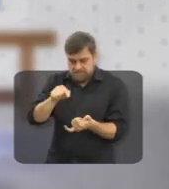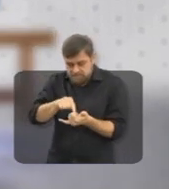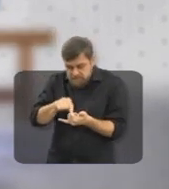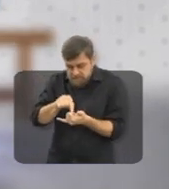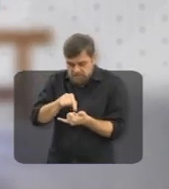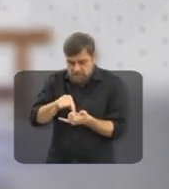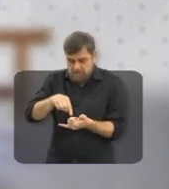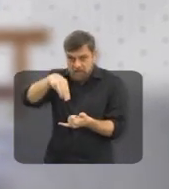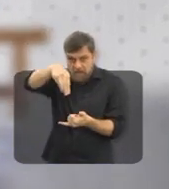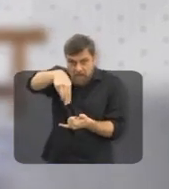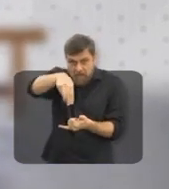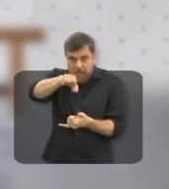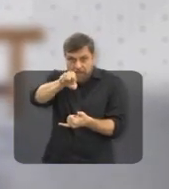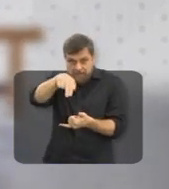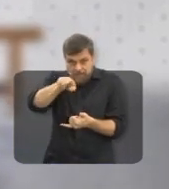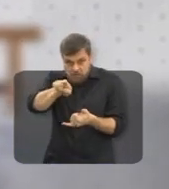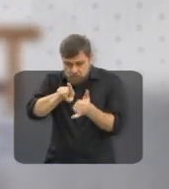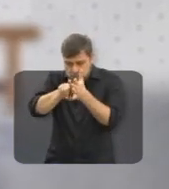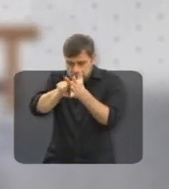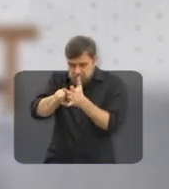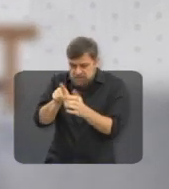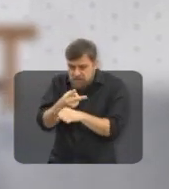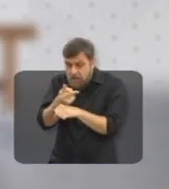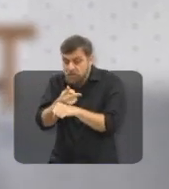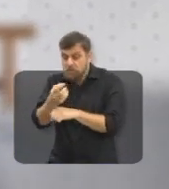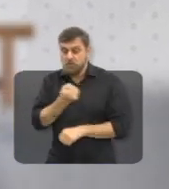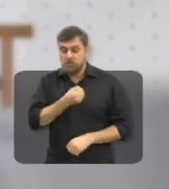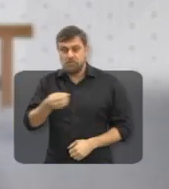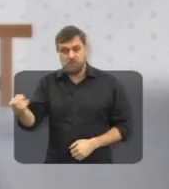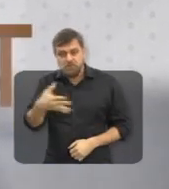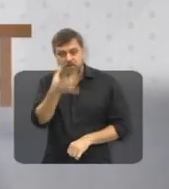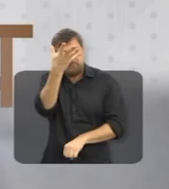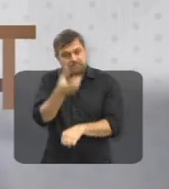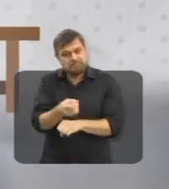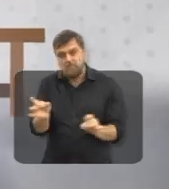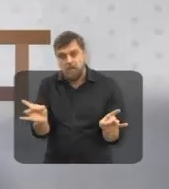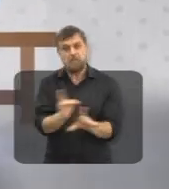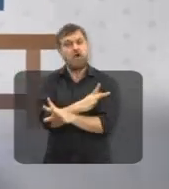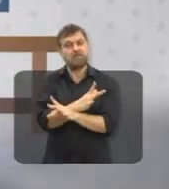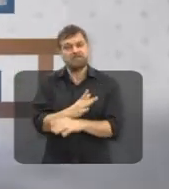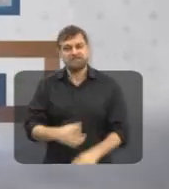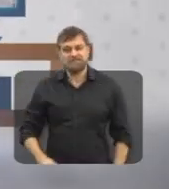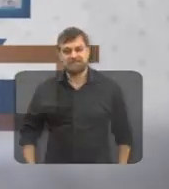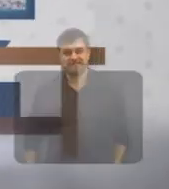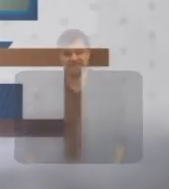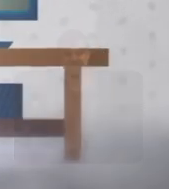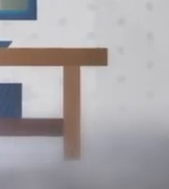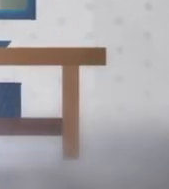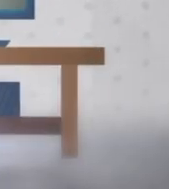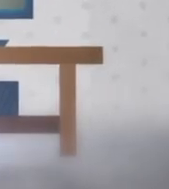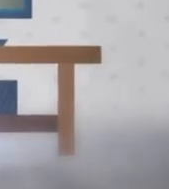o menu da sua televisão, realize a busca de canais e pronto!